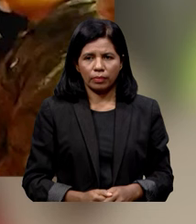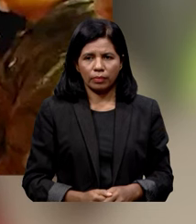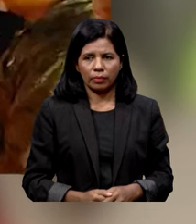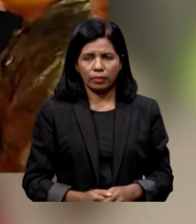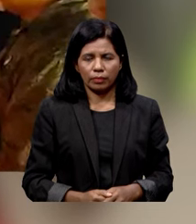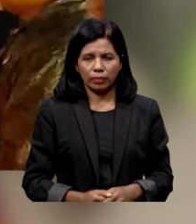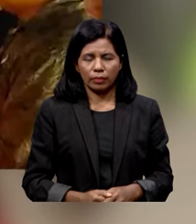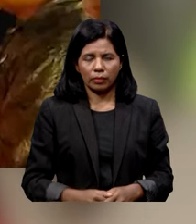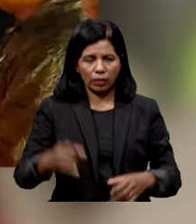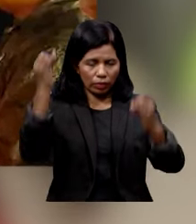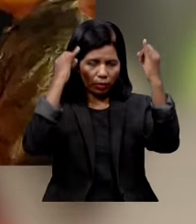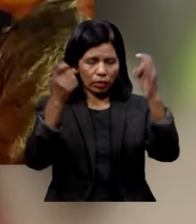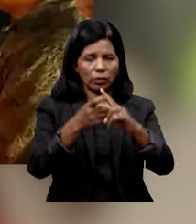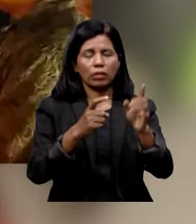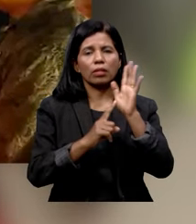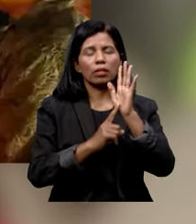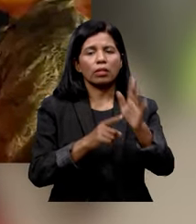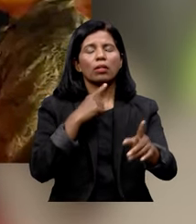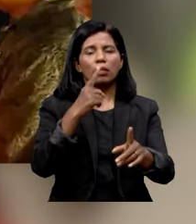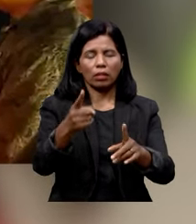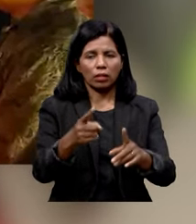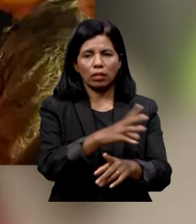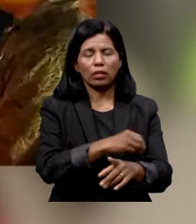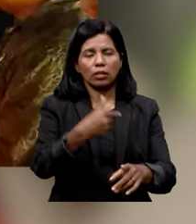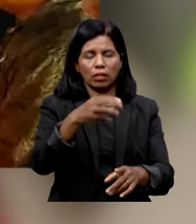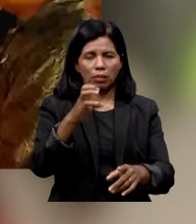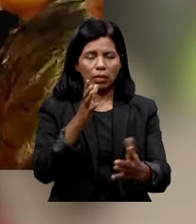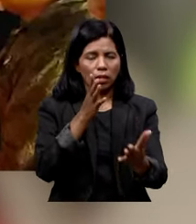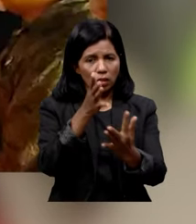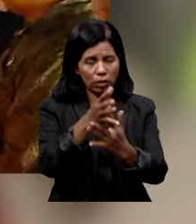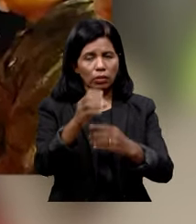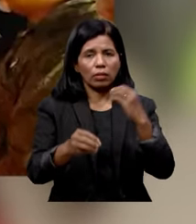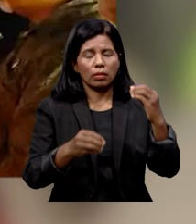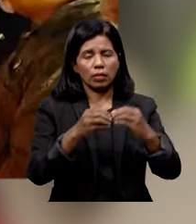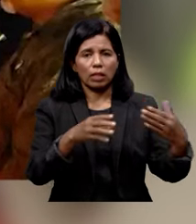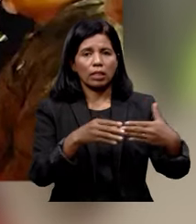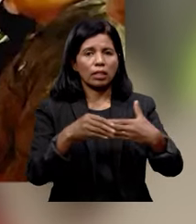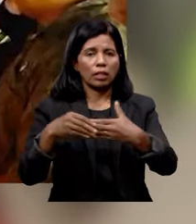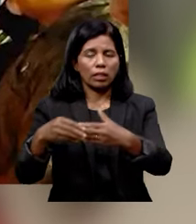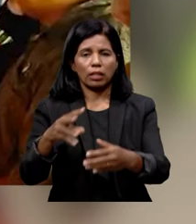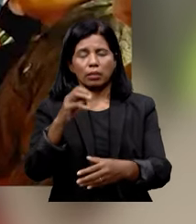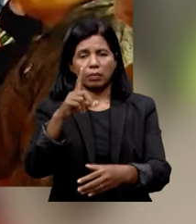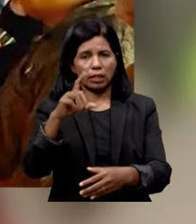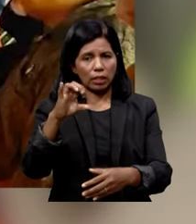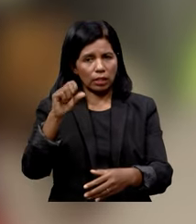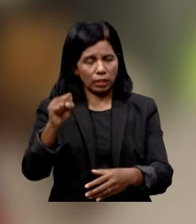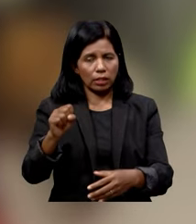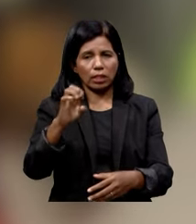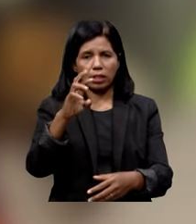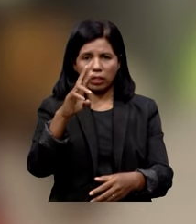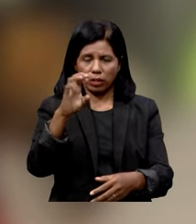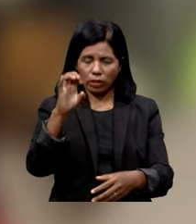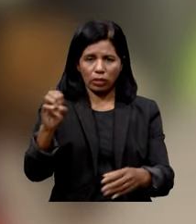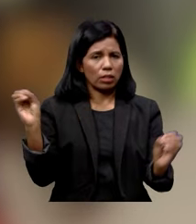São Rússia Fonte confirmado no credível no BGM a CSKT, ex-líder milícia Bessimera Puti, Eurico Guterres, se